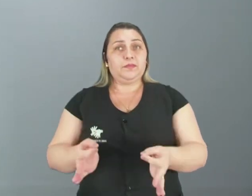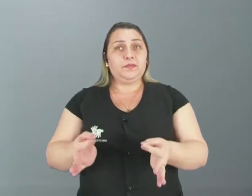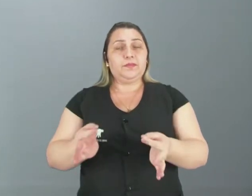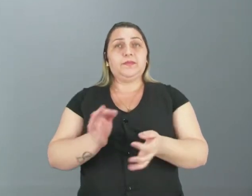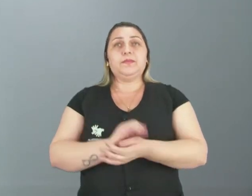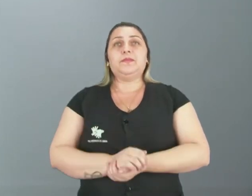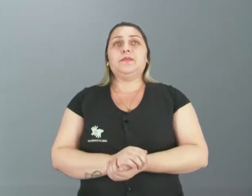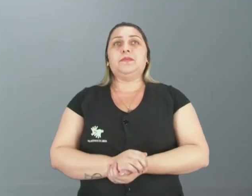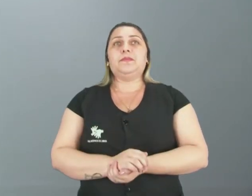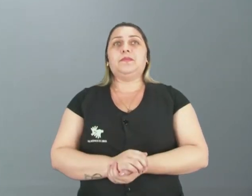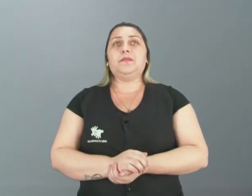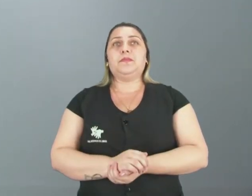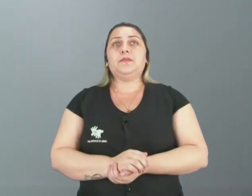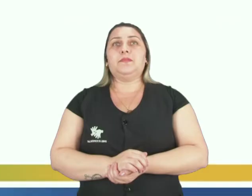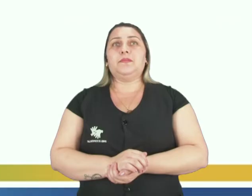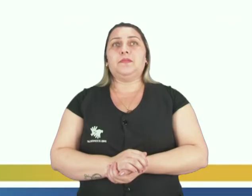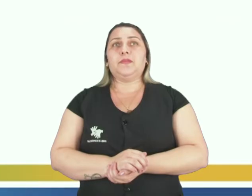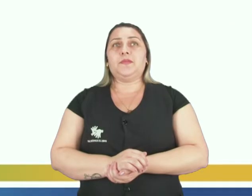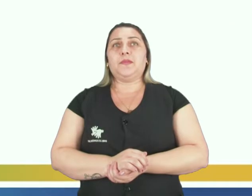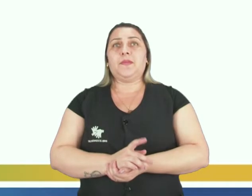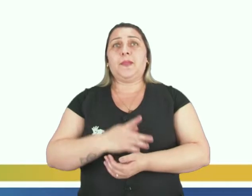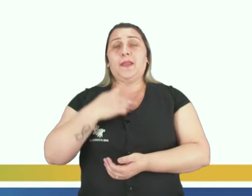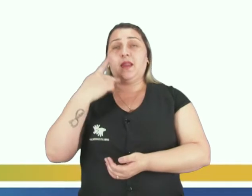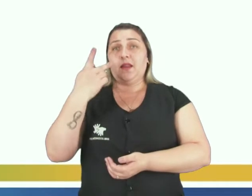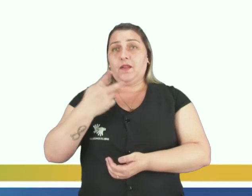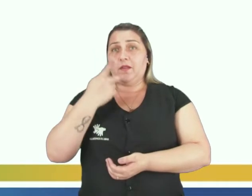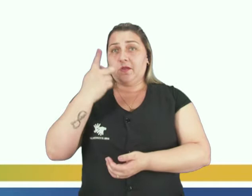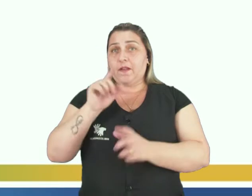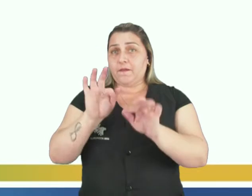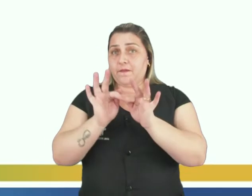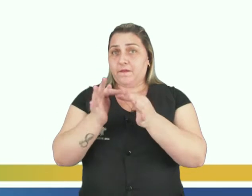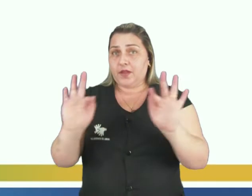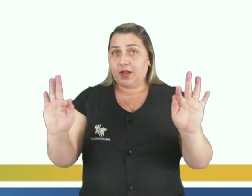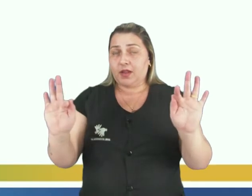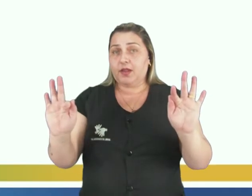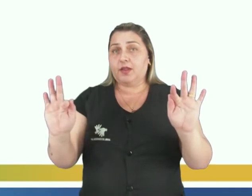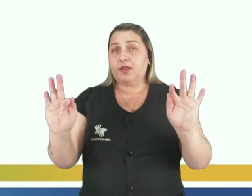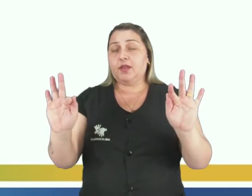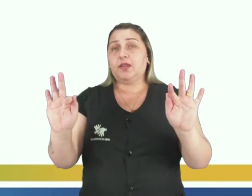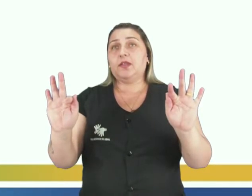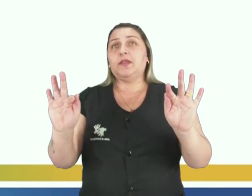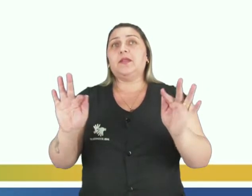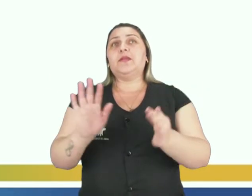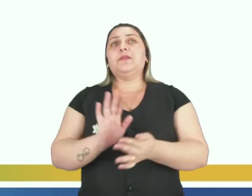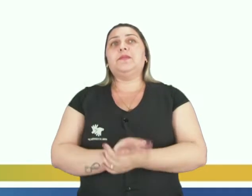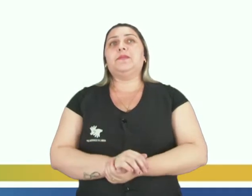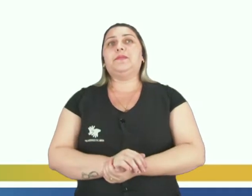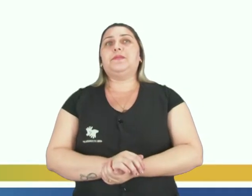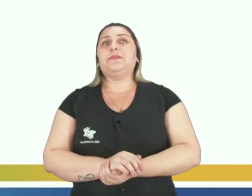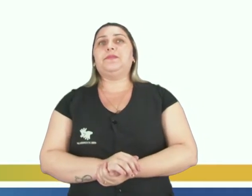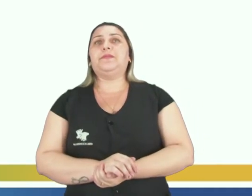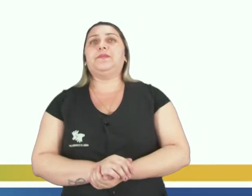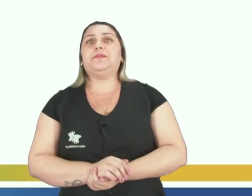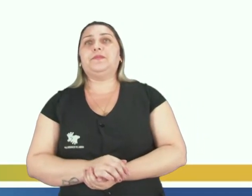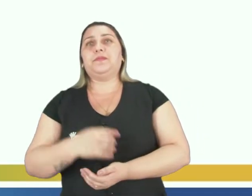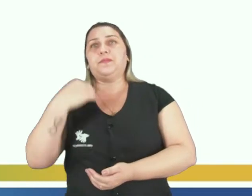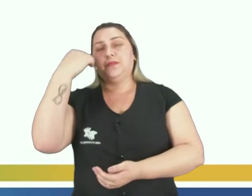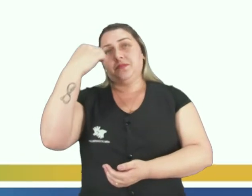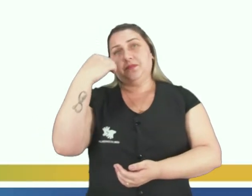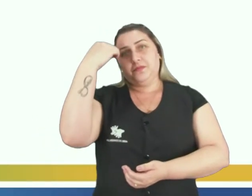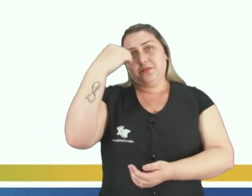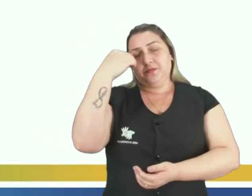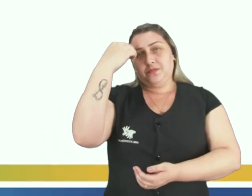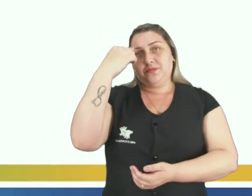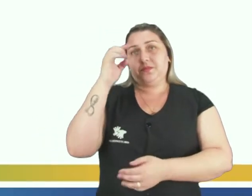isso funciona. Então, observa aí que temos algumas frases, né? E eu tenho essa frase dita aí como um espanhol peninsular, um